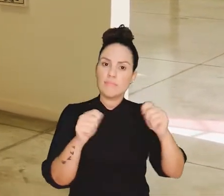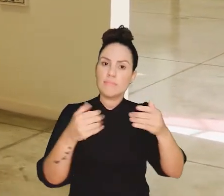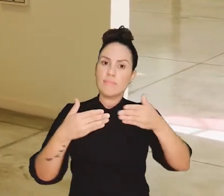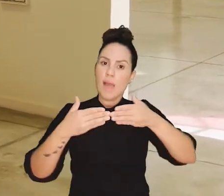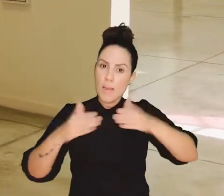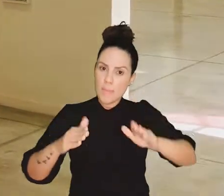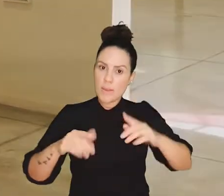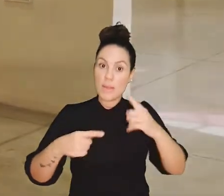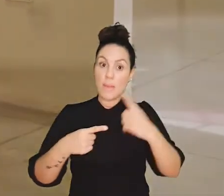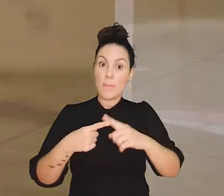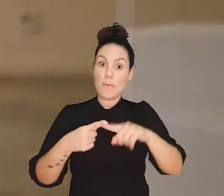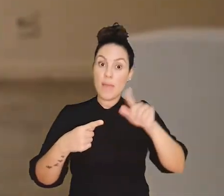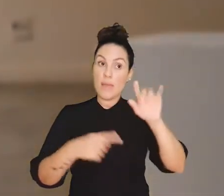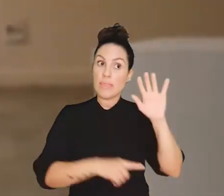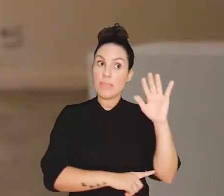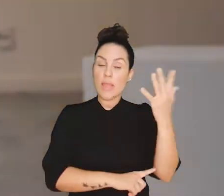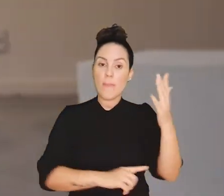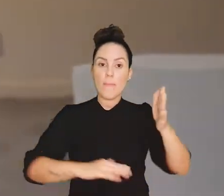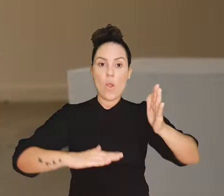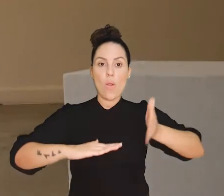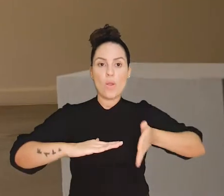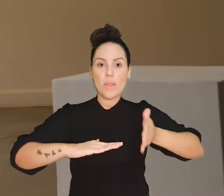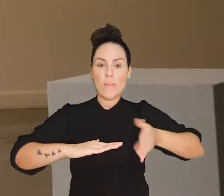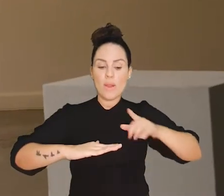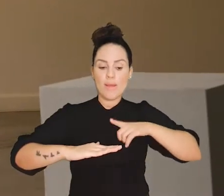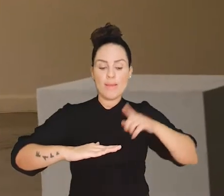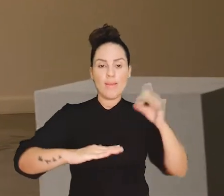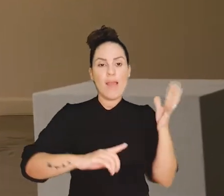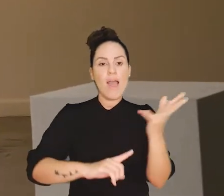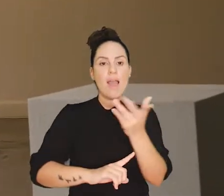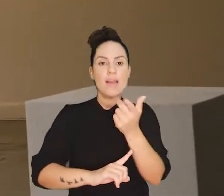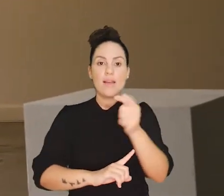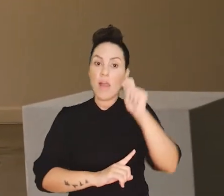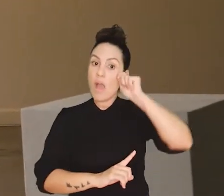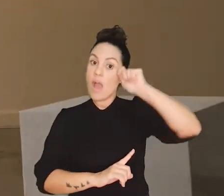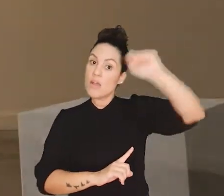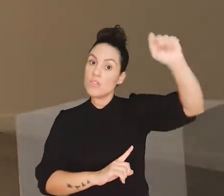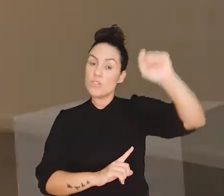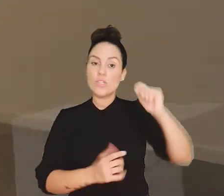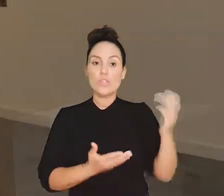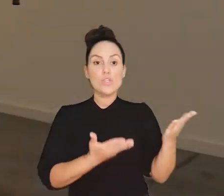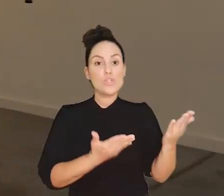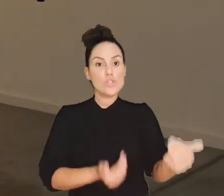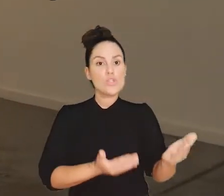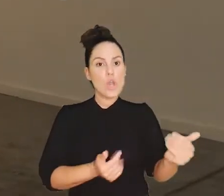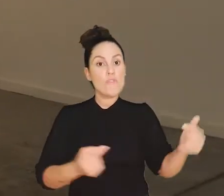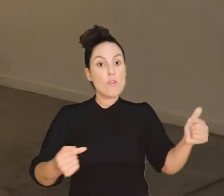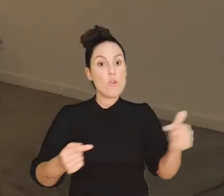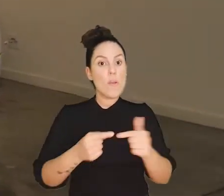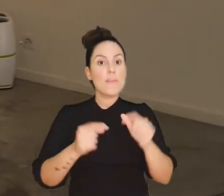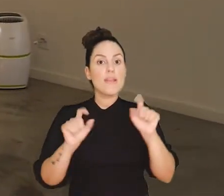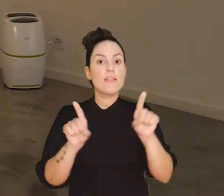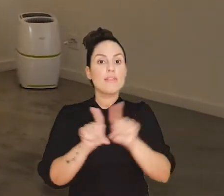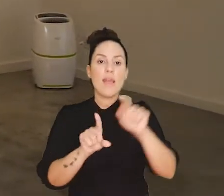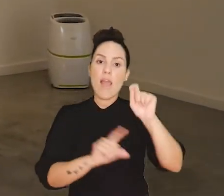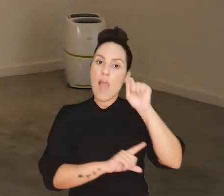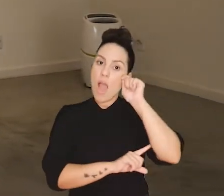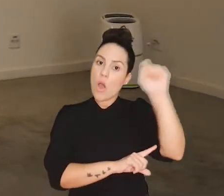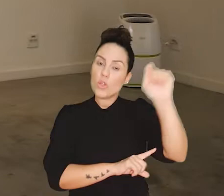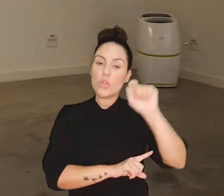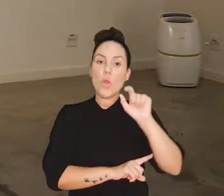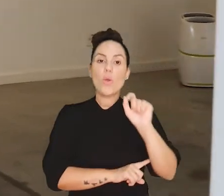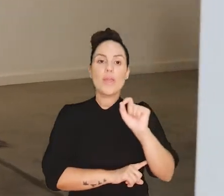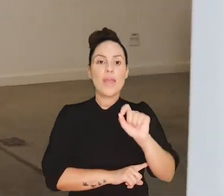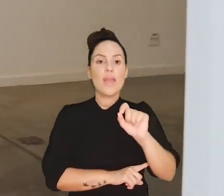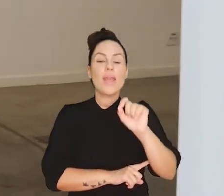a contemporaneidade, com artistas jovens, com artistas de várias gerações, em diálogo direto com Dionísio Del Santo e Eupídio Malaquias. Então, para a